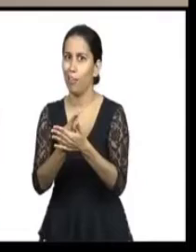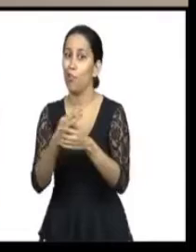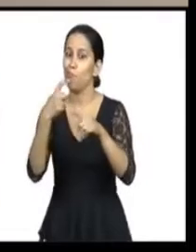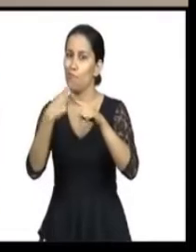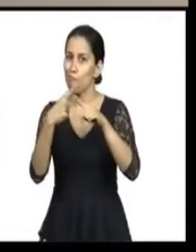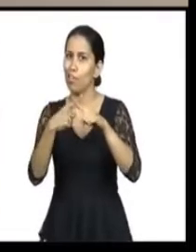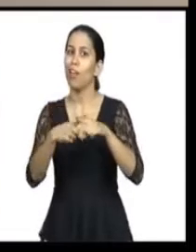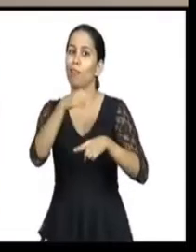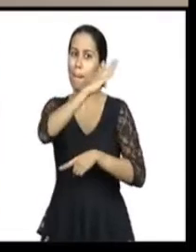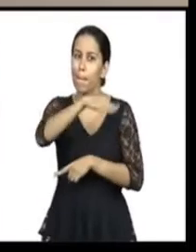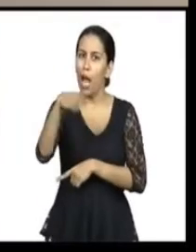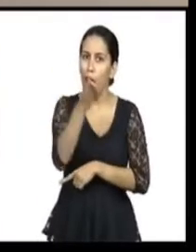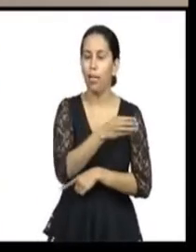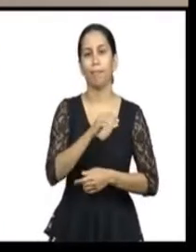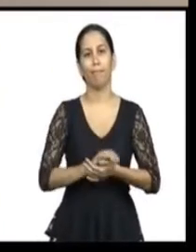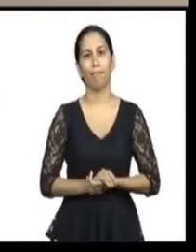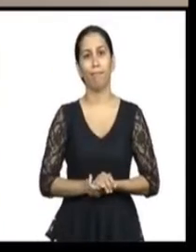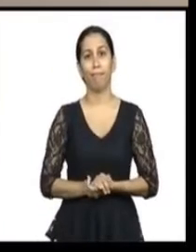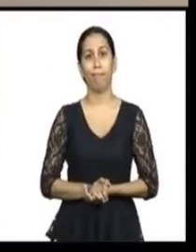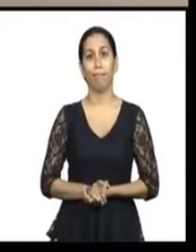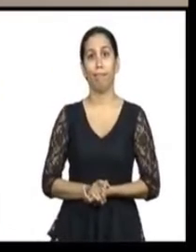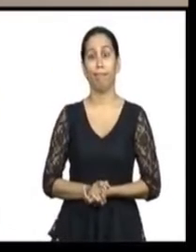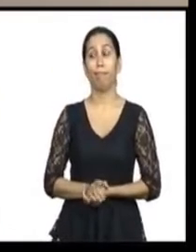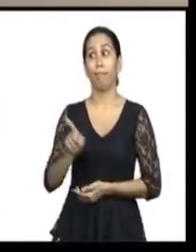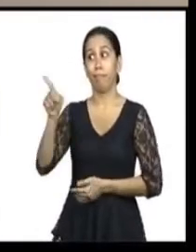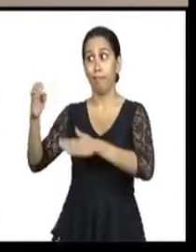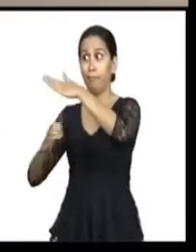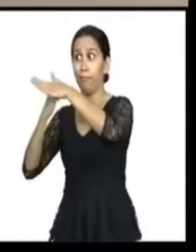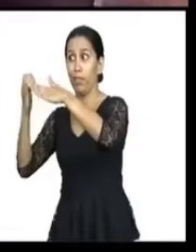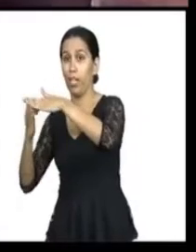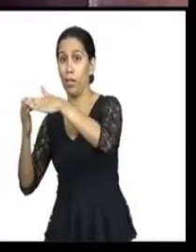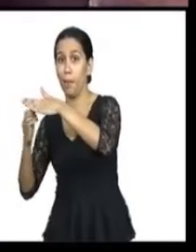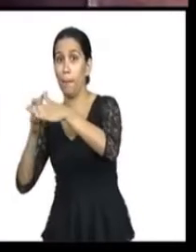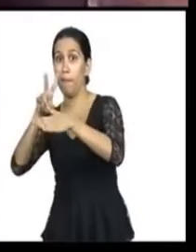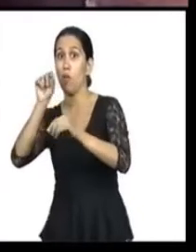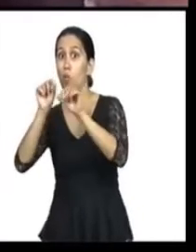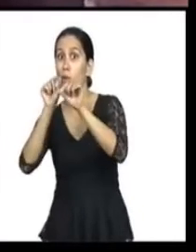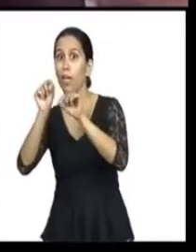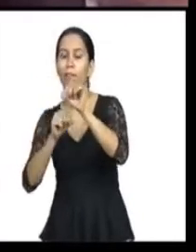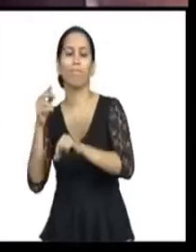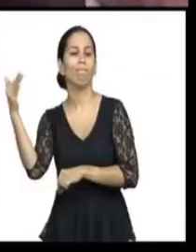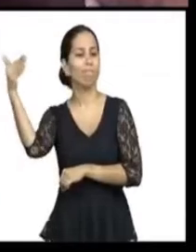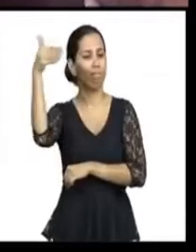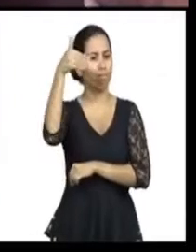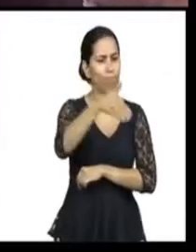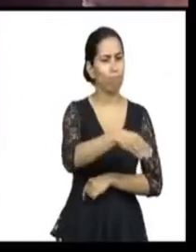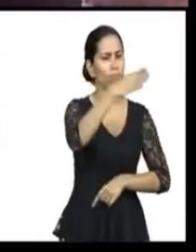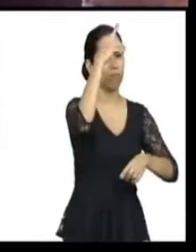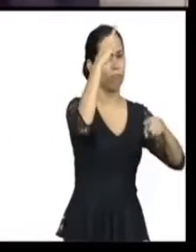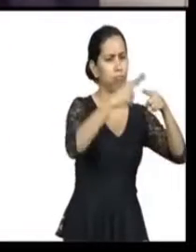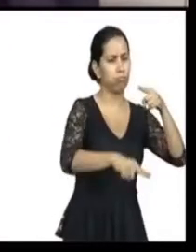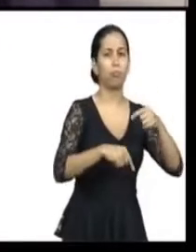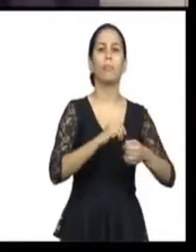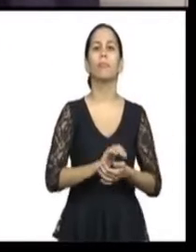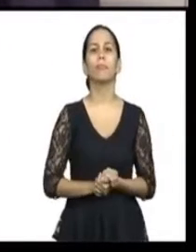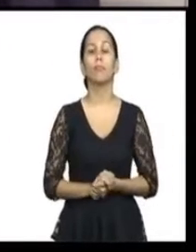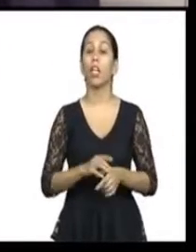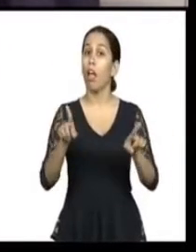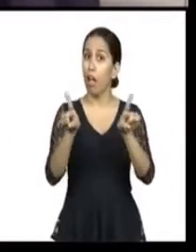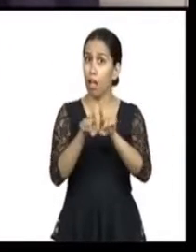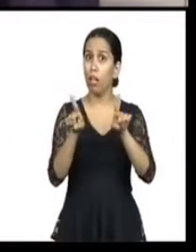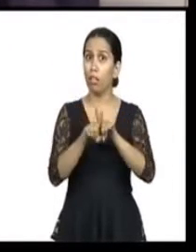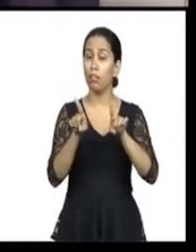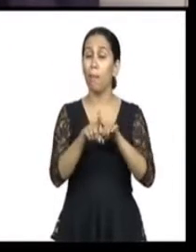empresa cabe investigar esses riscos para que não ocorram novamente. Além dessas medidas de segurança, também é papel